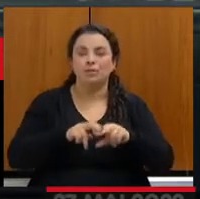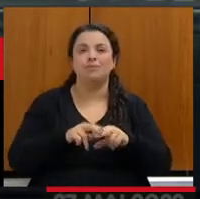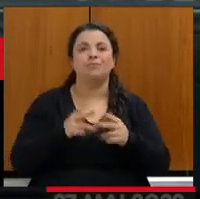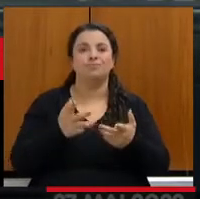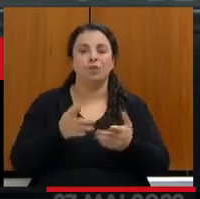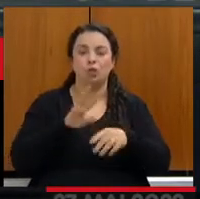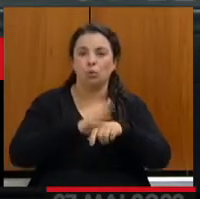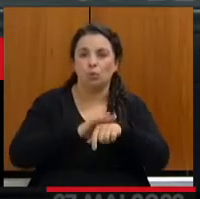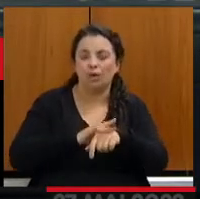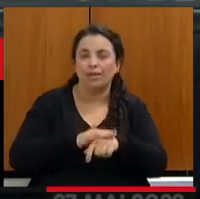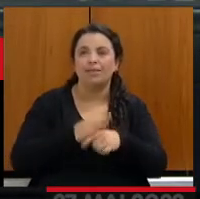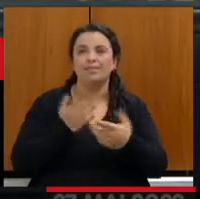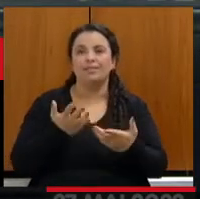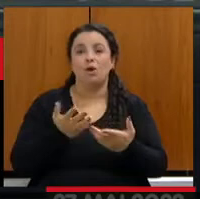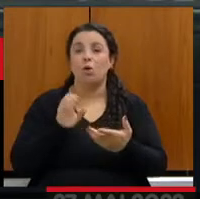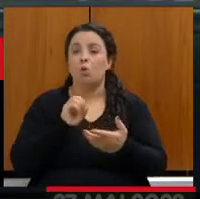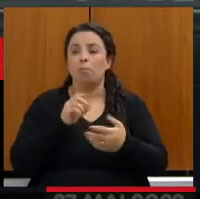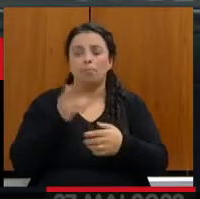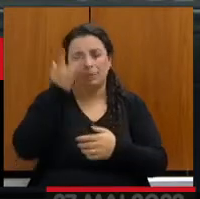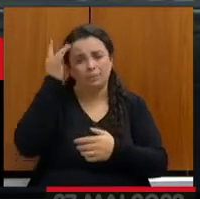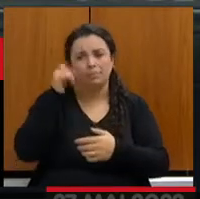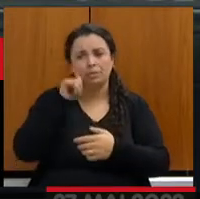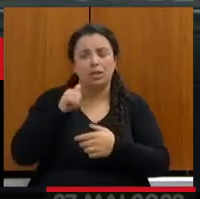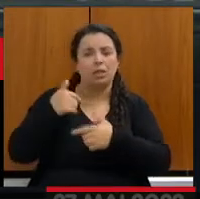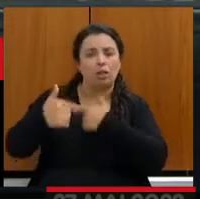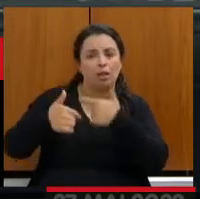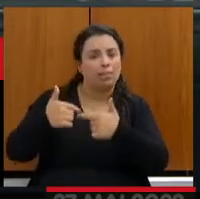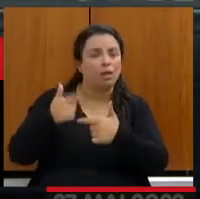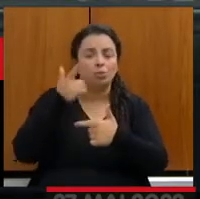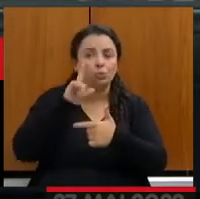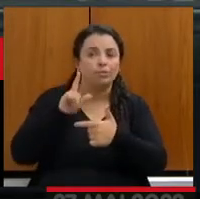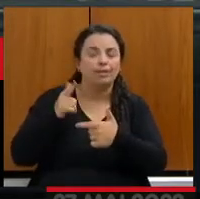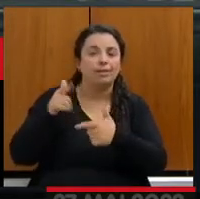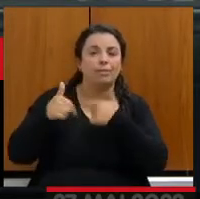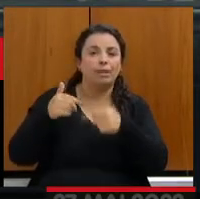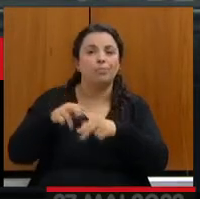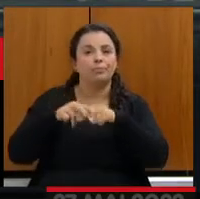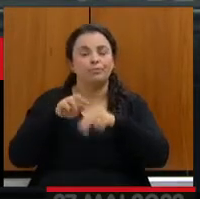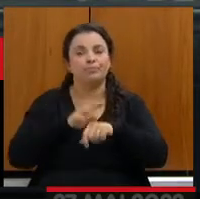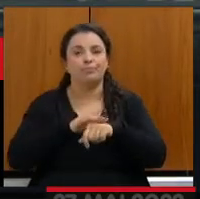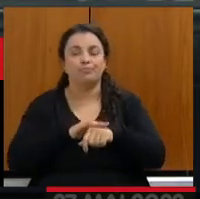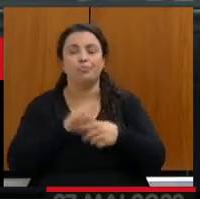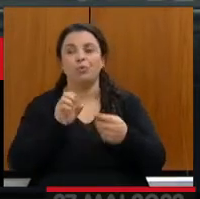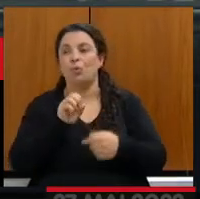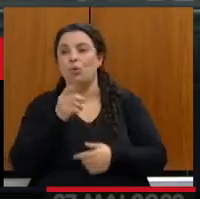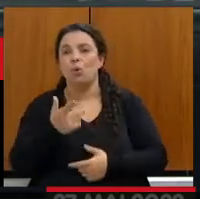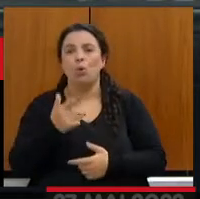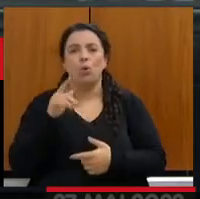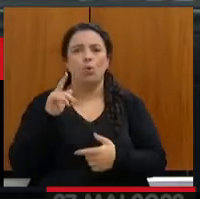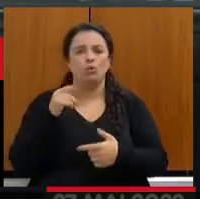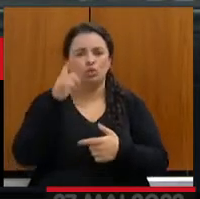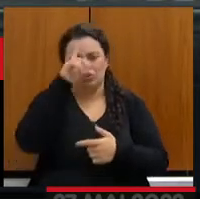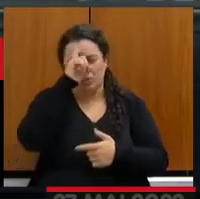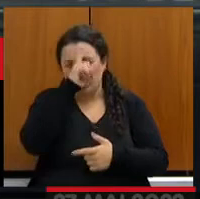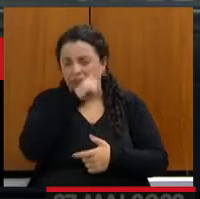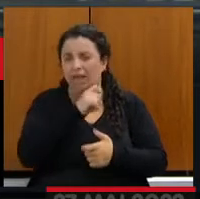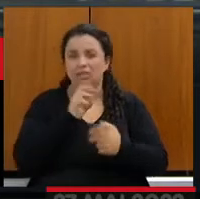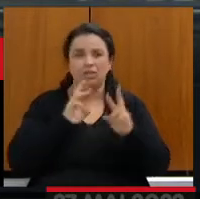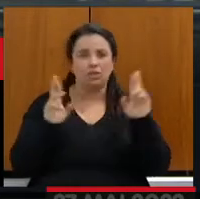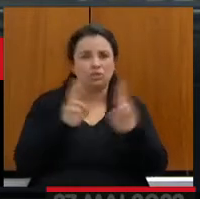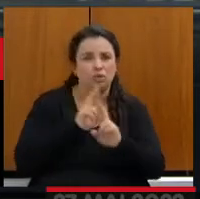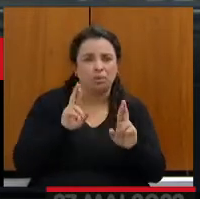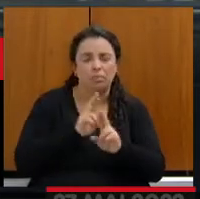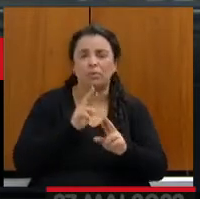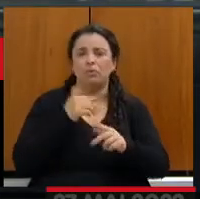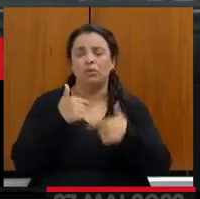trabalho com adoecimento precarização e desemprego seja o aumento de problema de saúde mental e